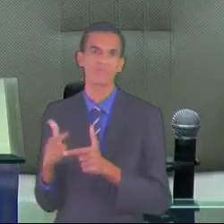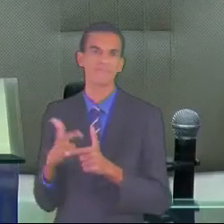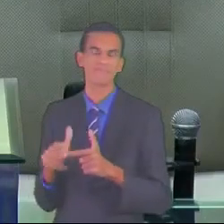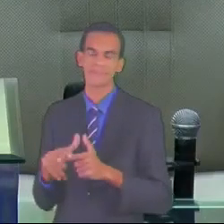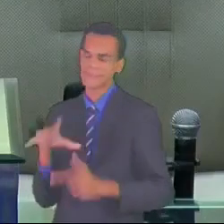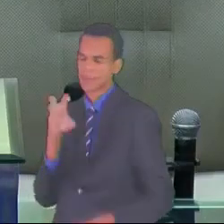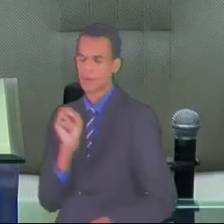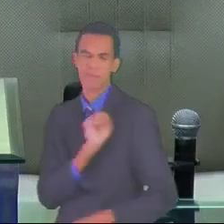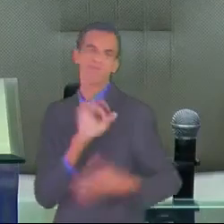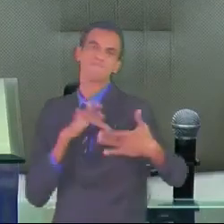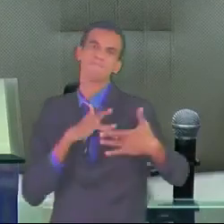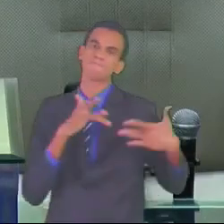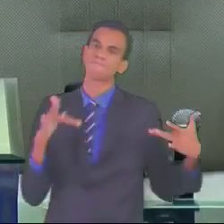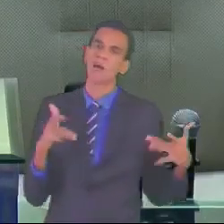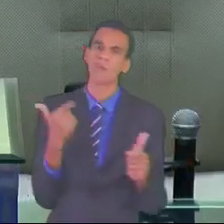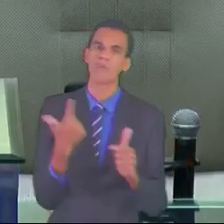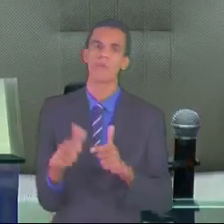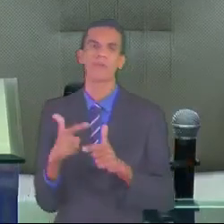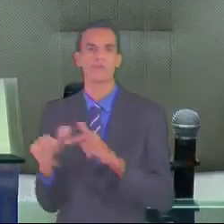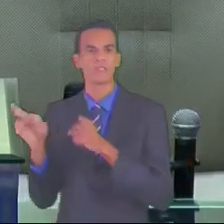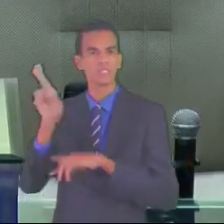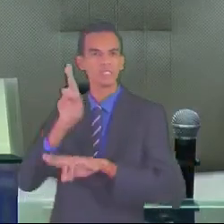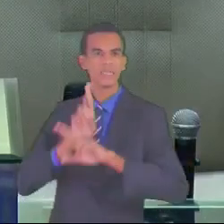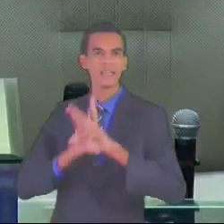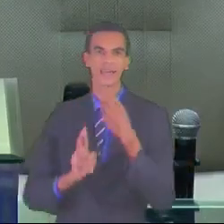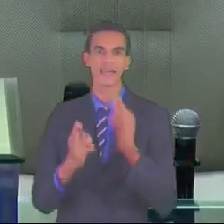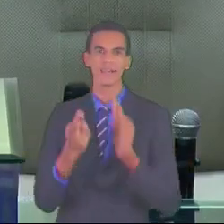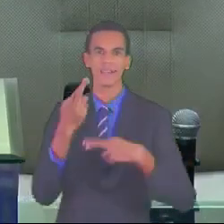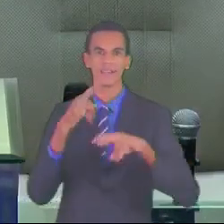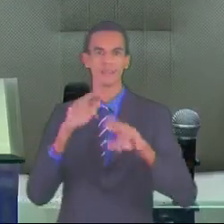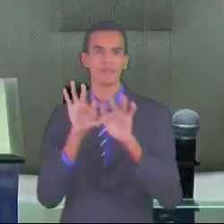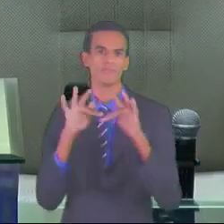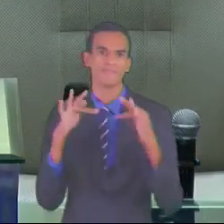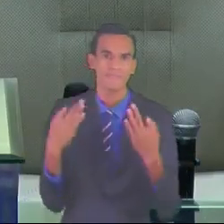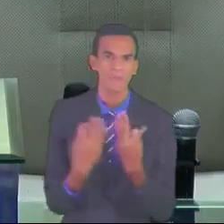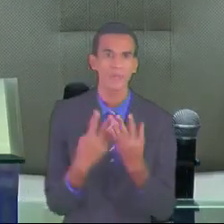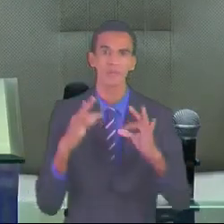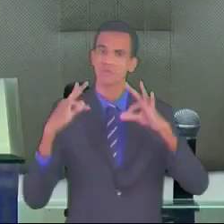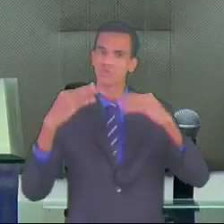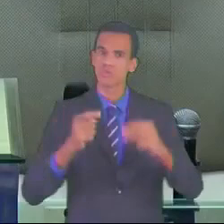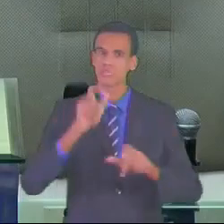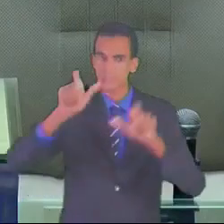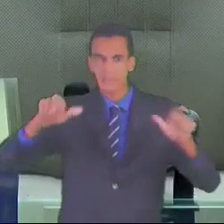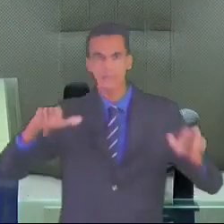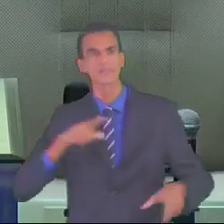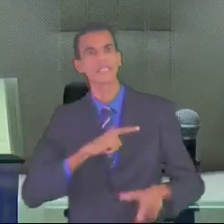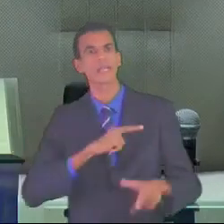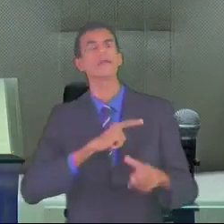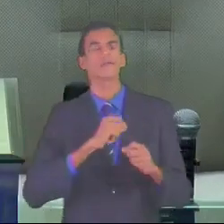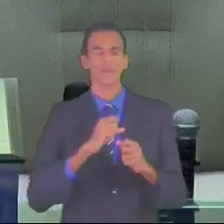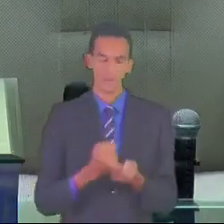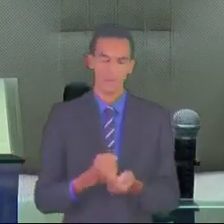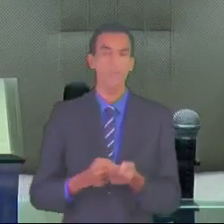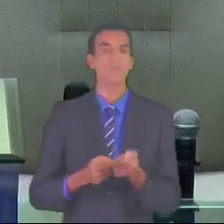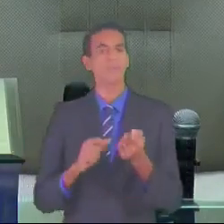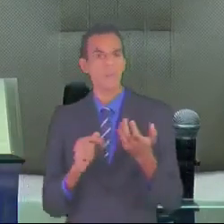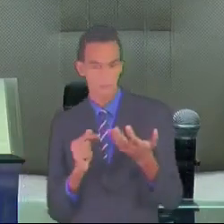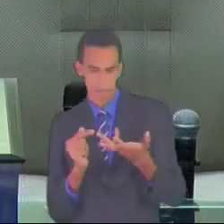amorosos, problema de relacionamento familiar. Então todo mundo teria algo para apresentar aqui nesta